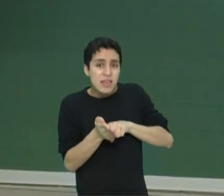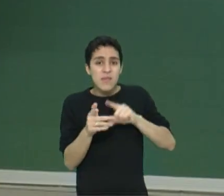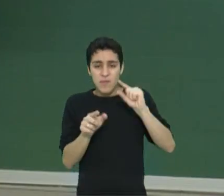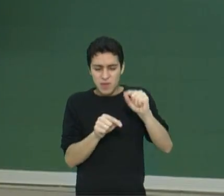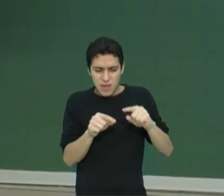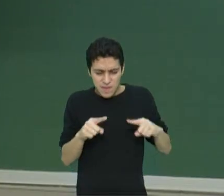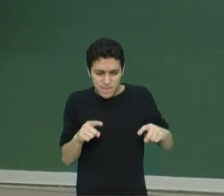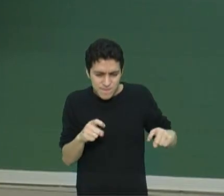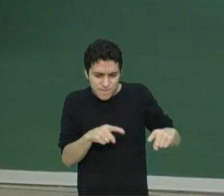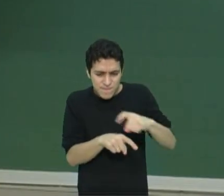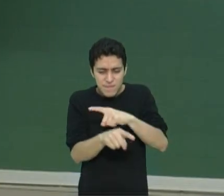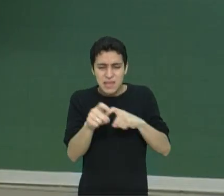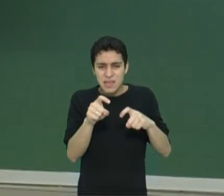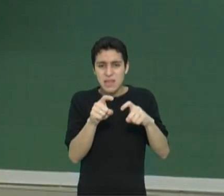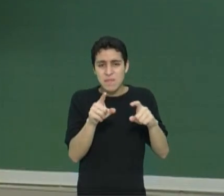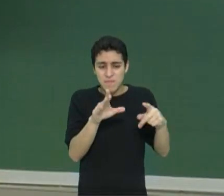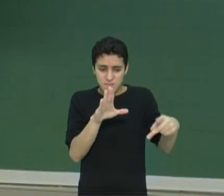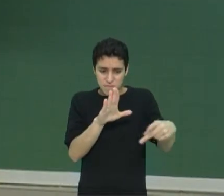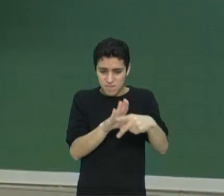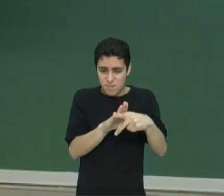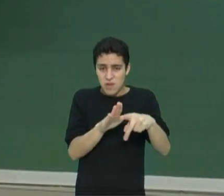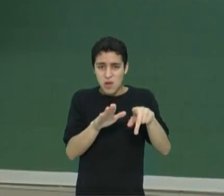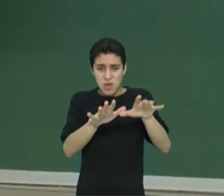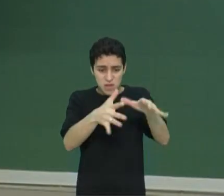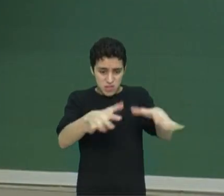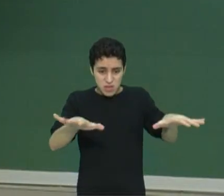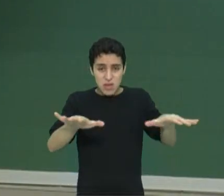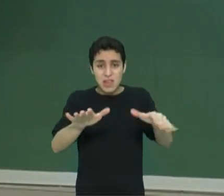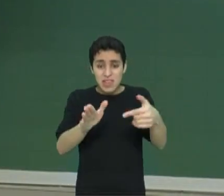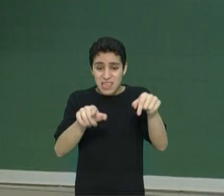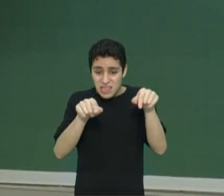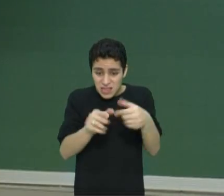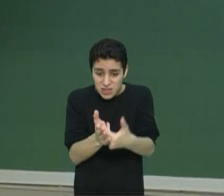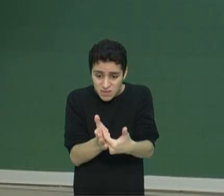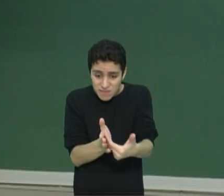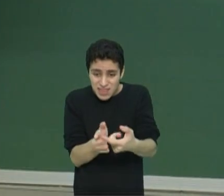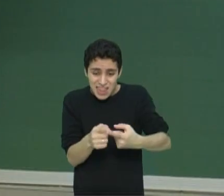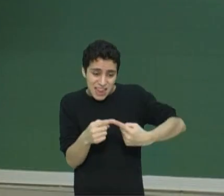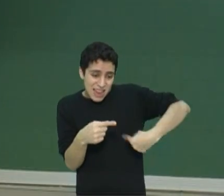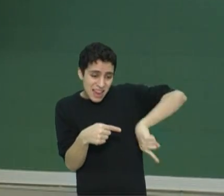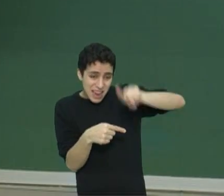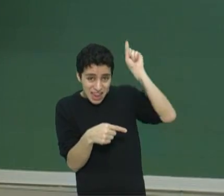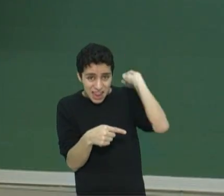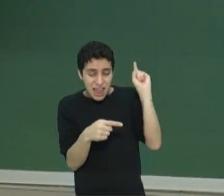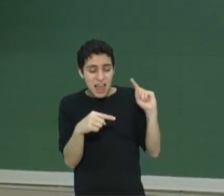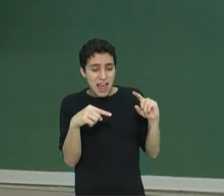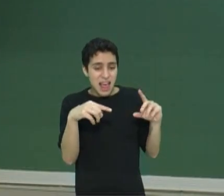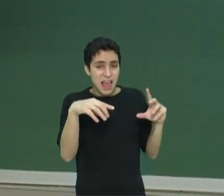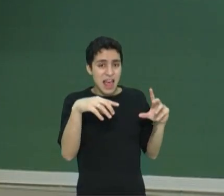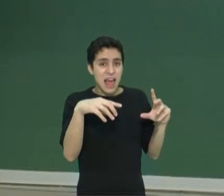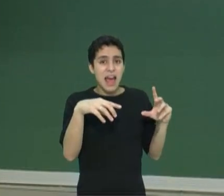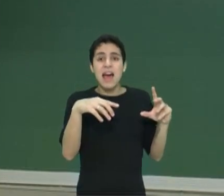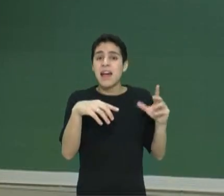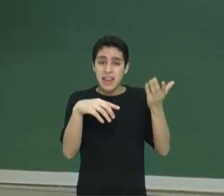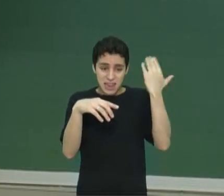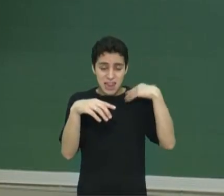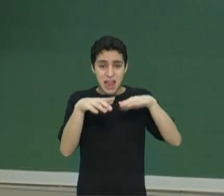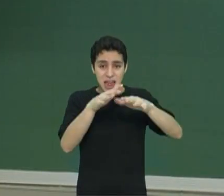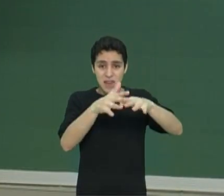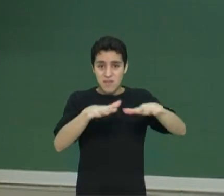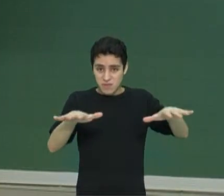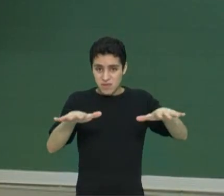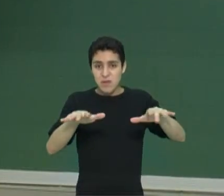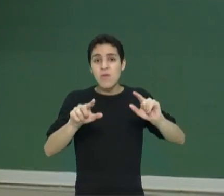cianobactérias que participaram lá do início da formação do nosso planeta que viviam sem oxigênio estão retornando ao